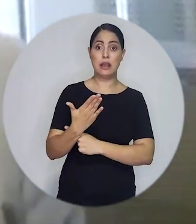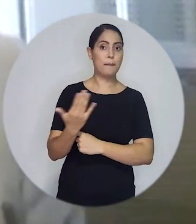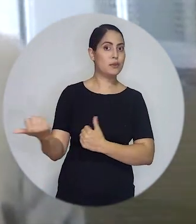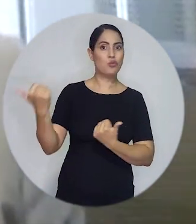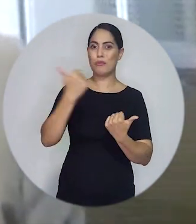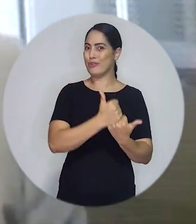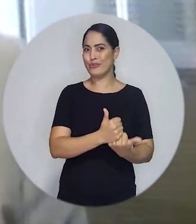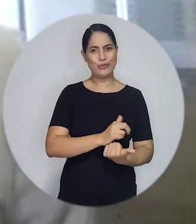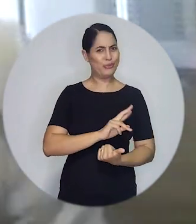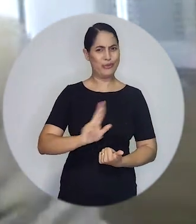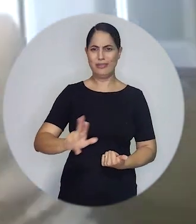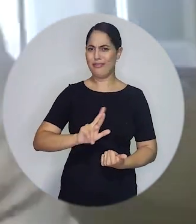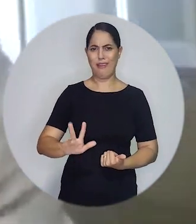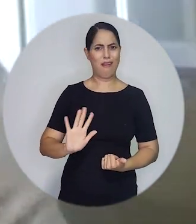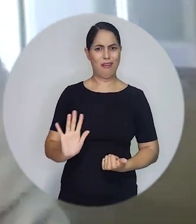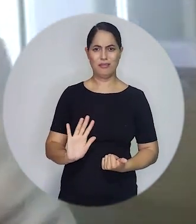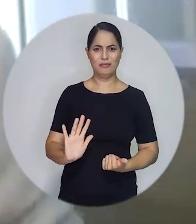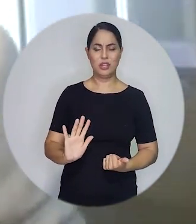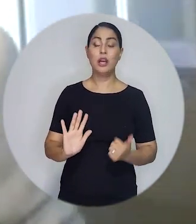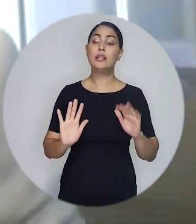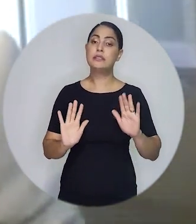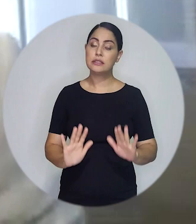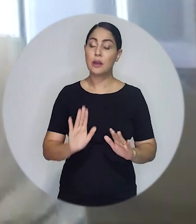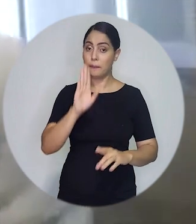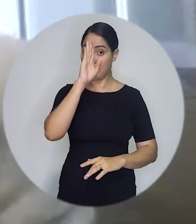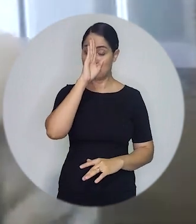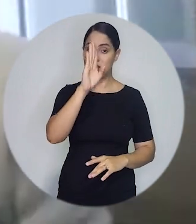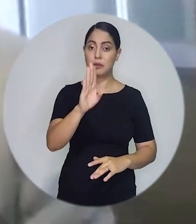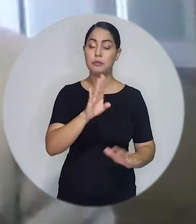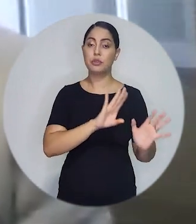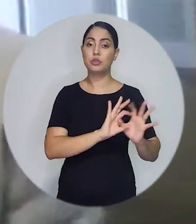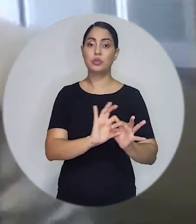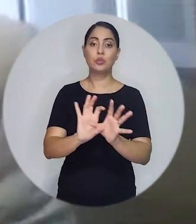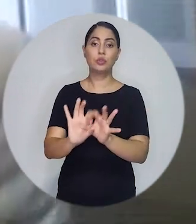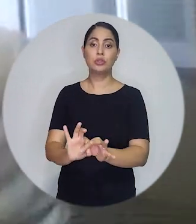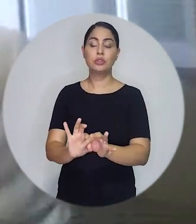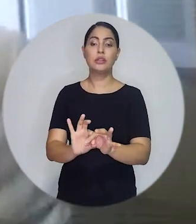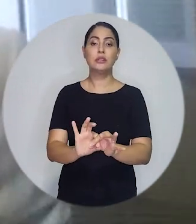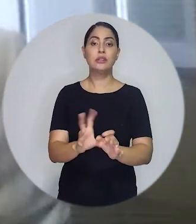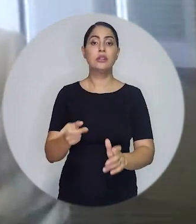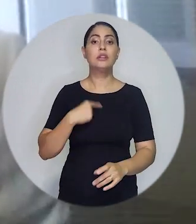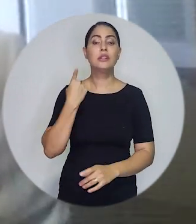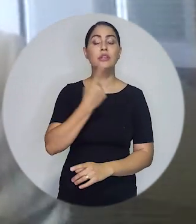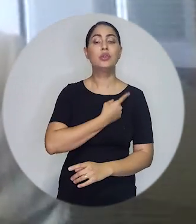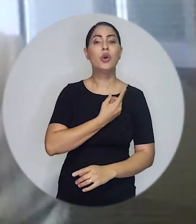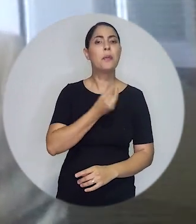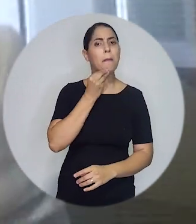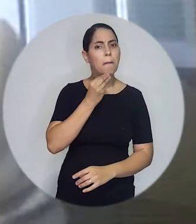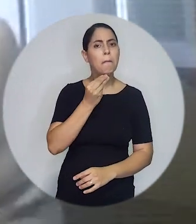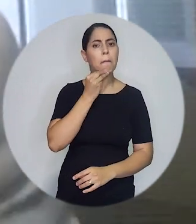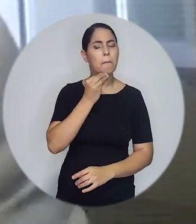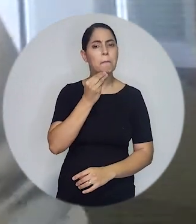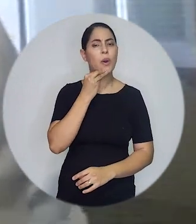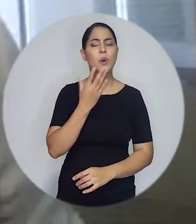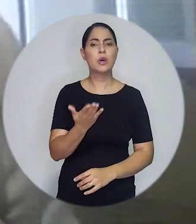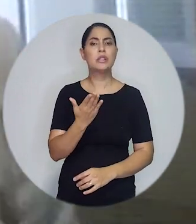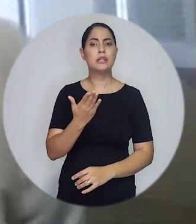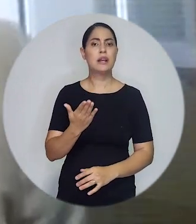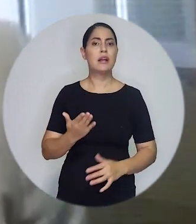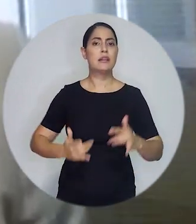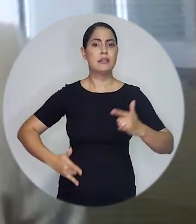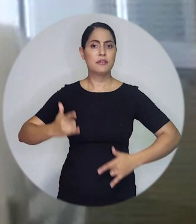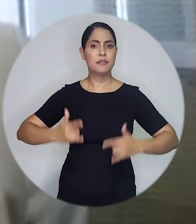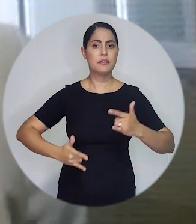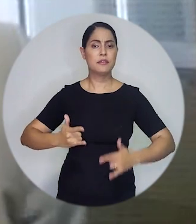a nossa profissão e não para substituir o ser humano, e principalmente para que nós possamos